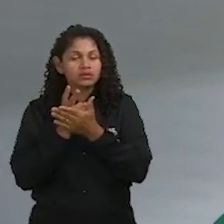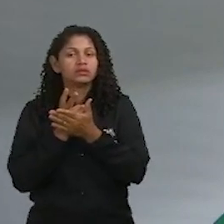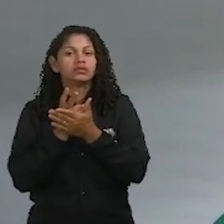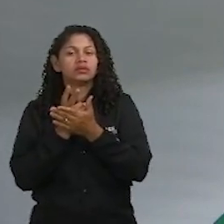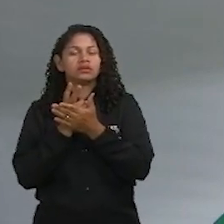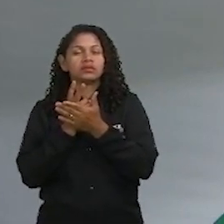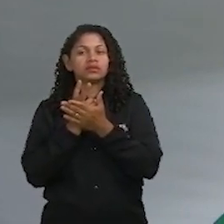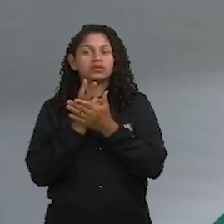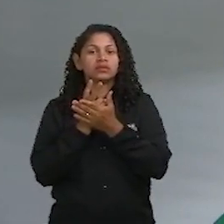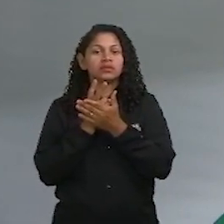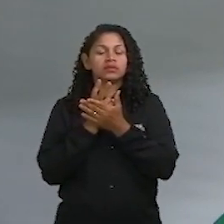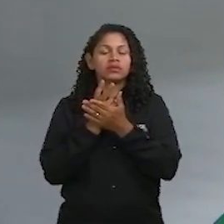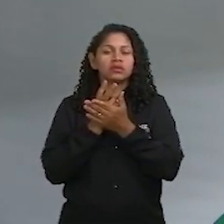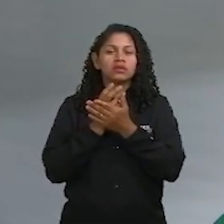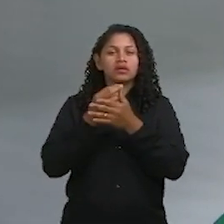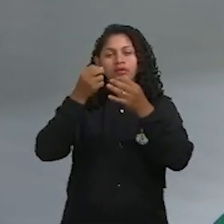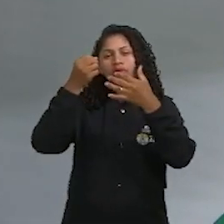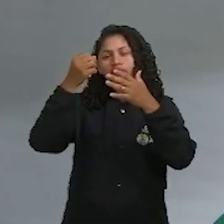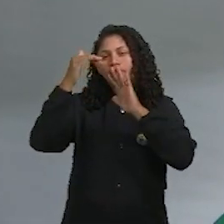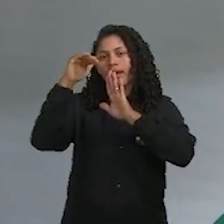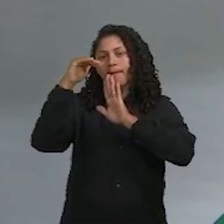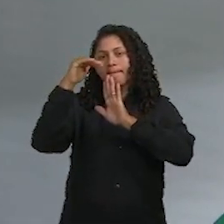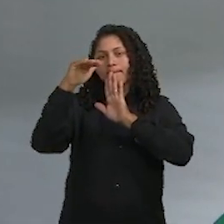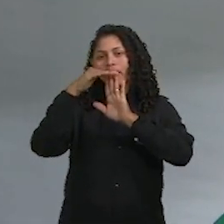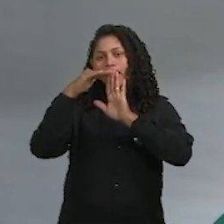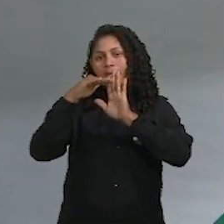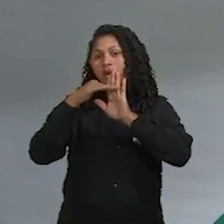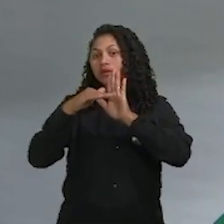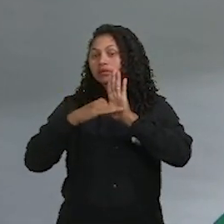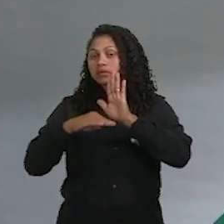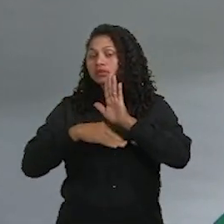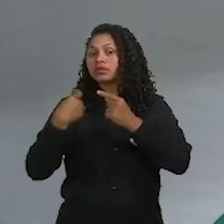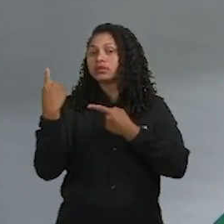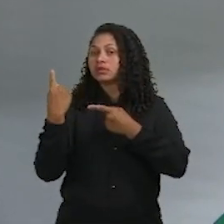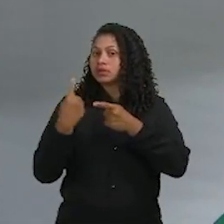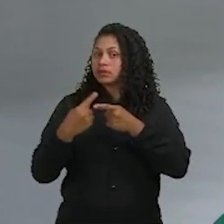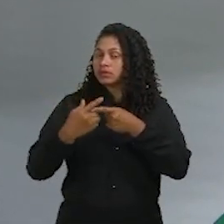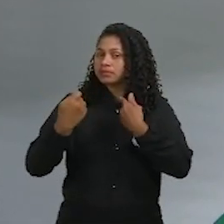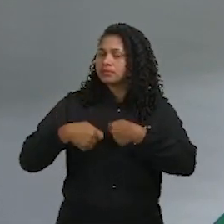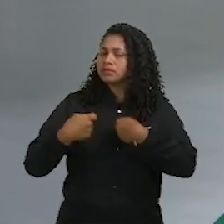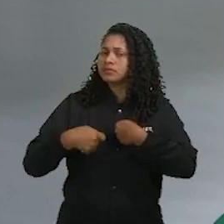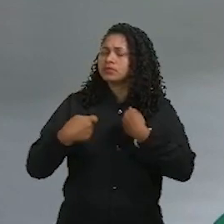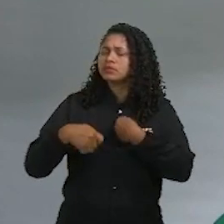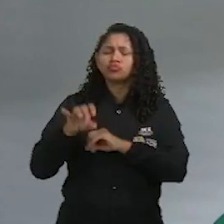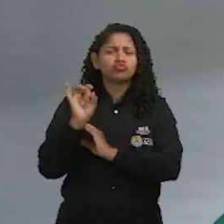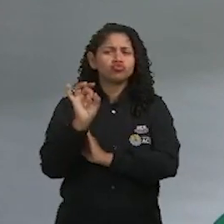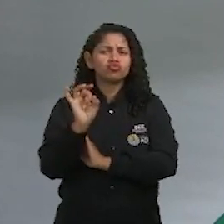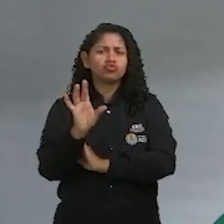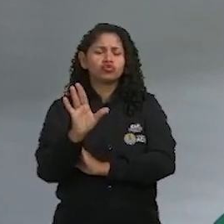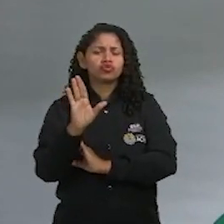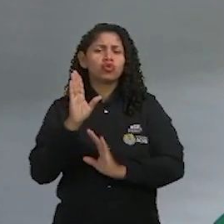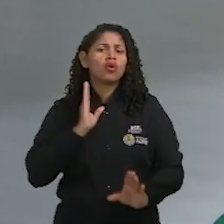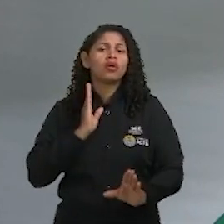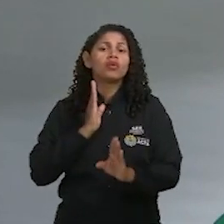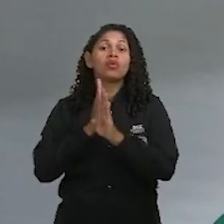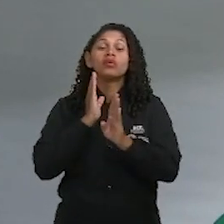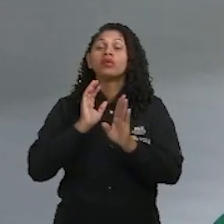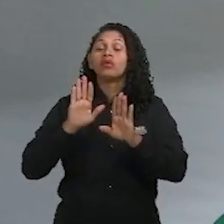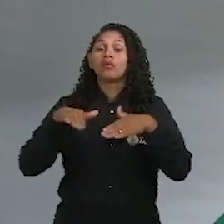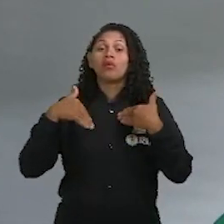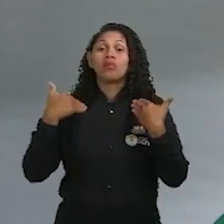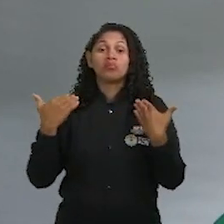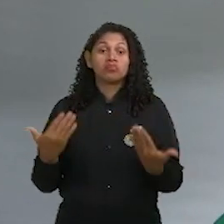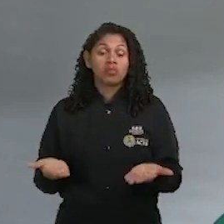classificar esse número de oxidação, porque basta apenas identificar qual